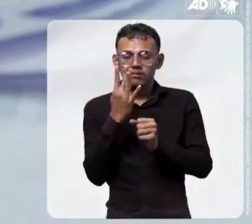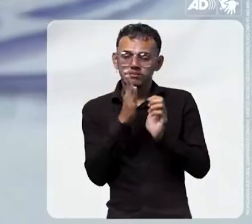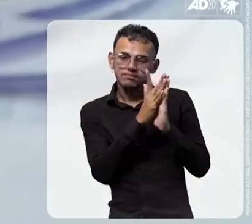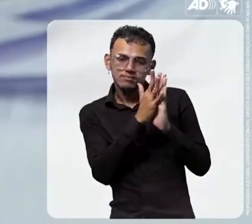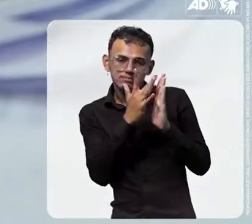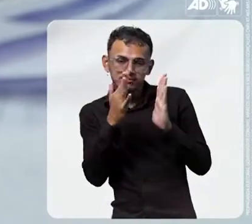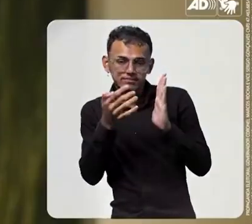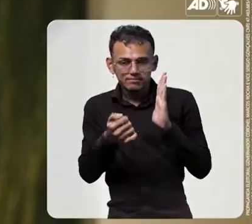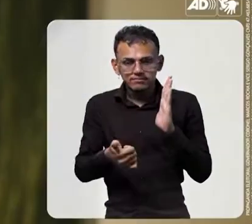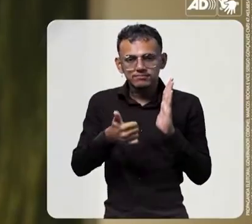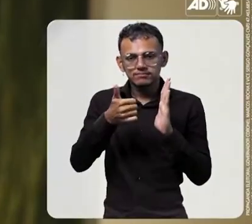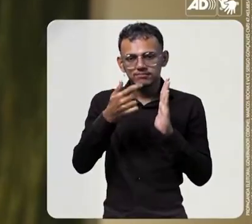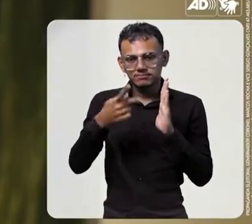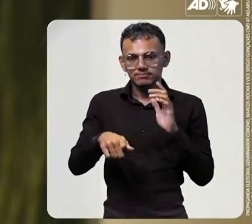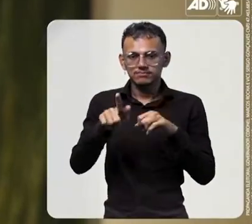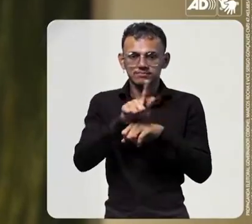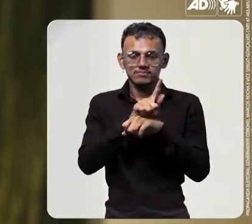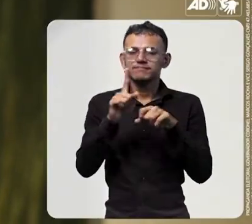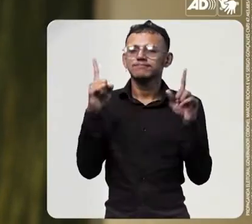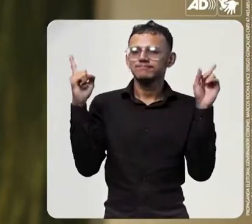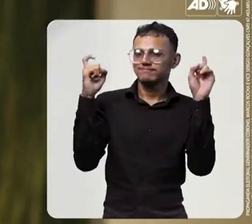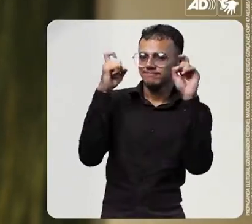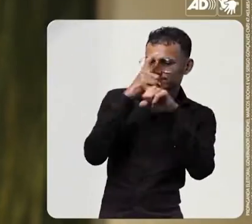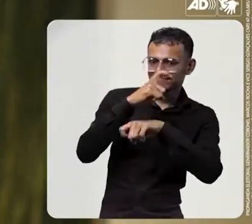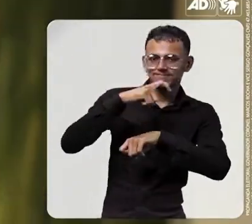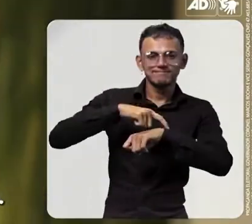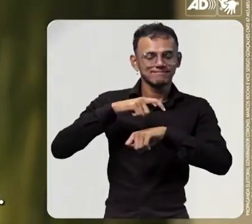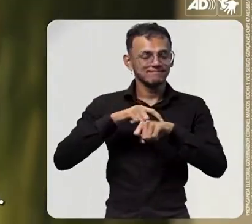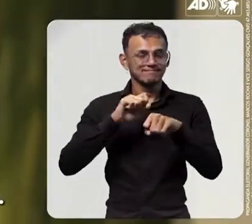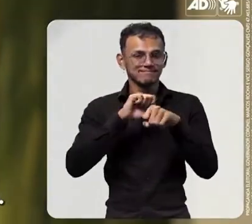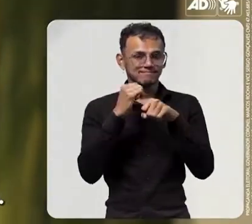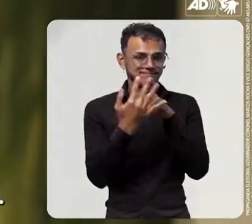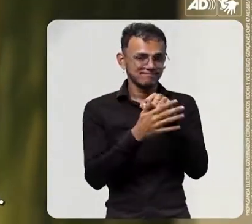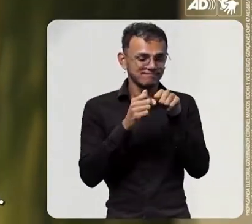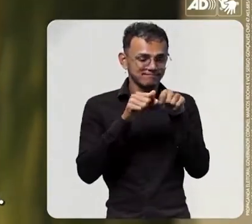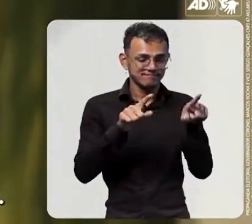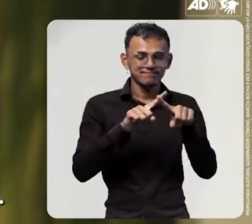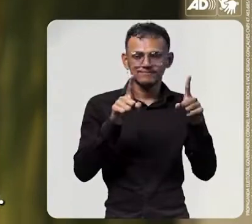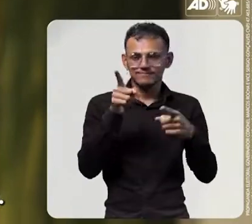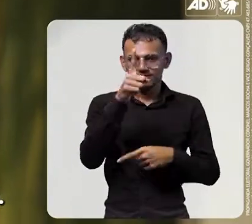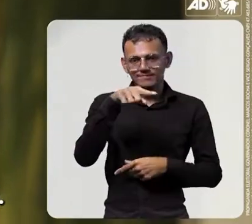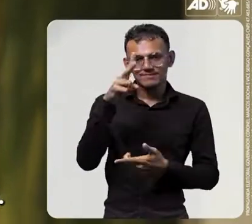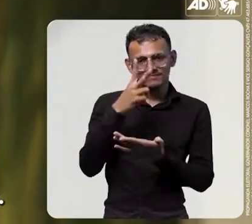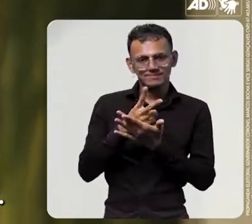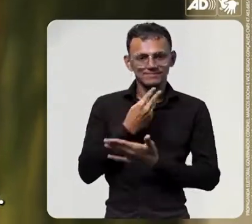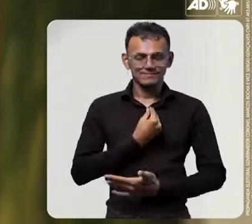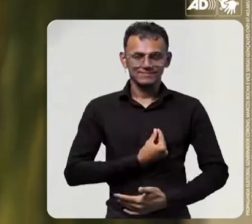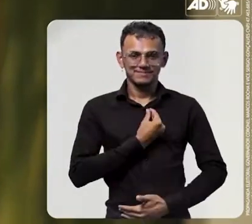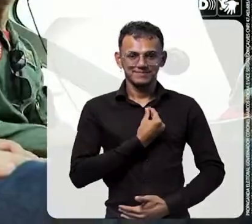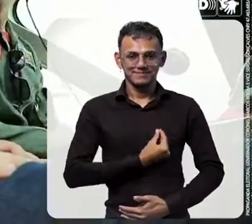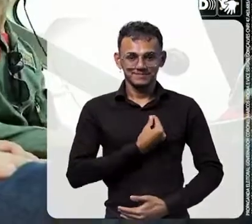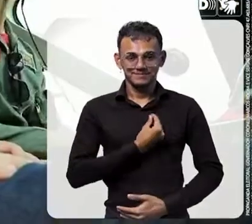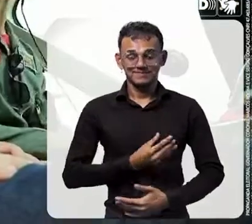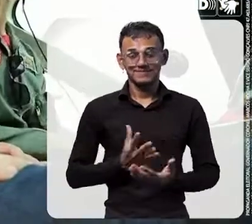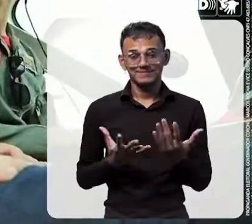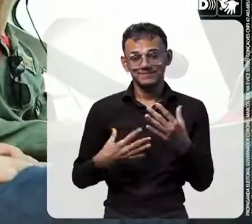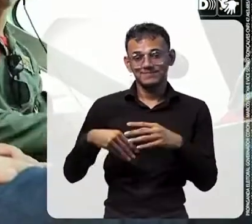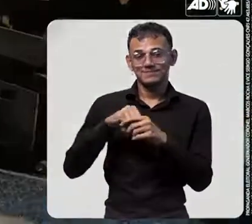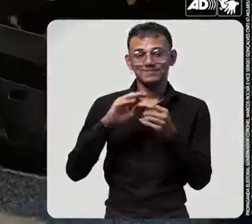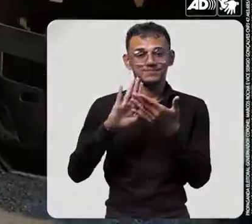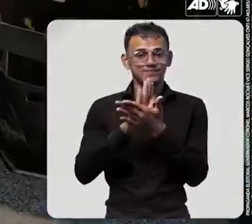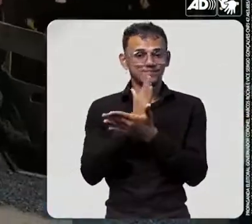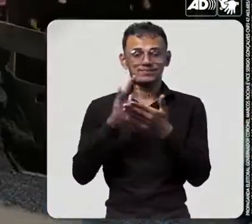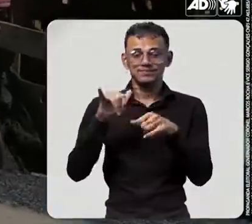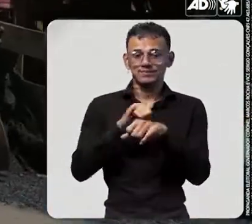de gestão. Passamos momentos difíceis durante a pandemia, não é verdade? Mas vocês sempre se fizeram presentes. Dentro das